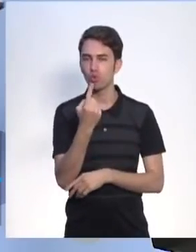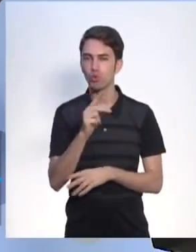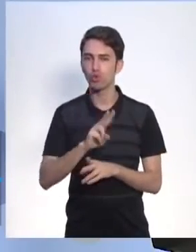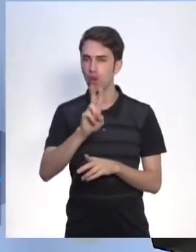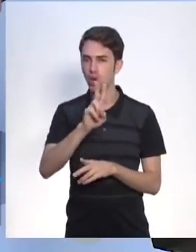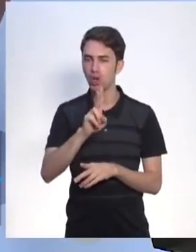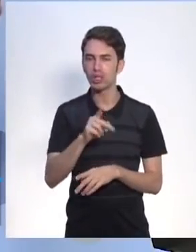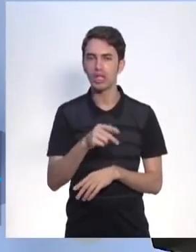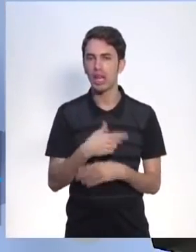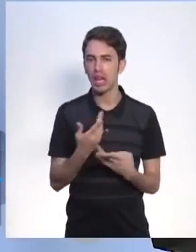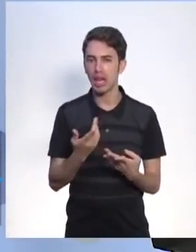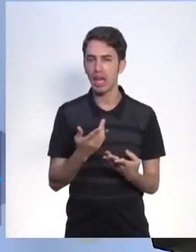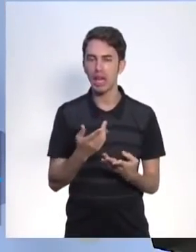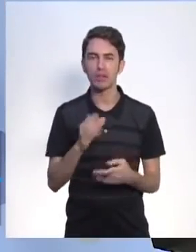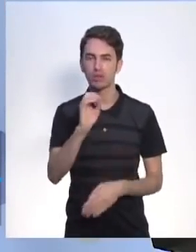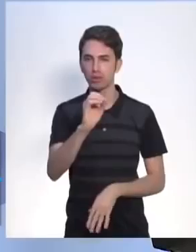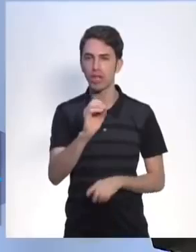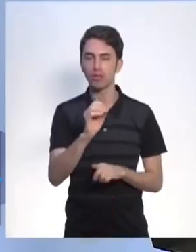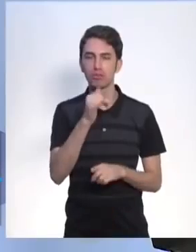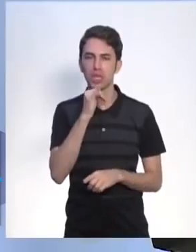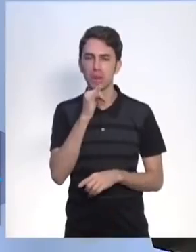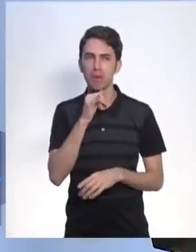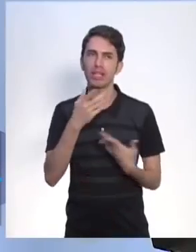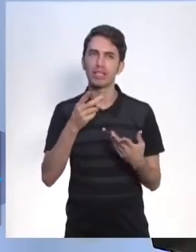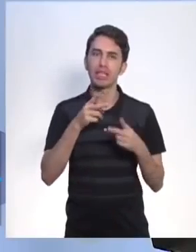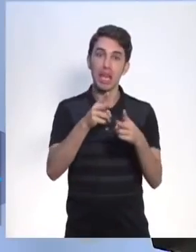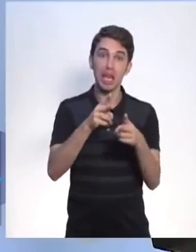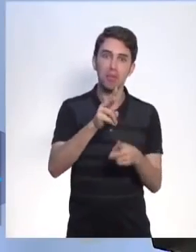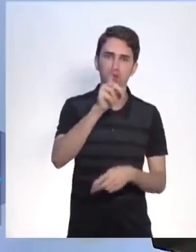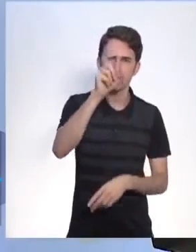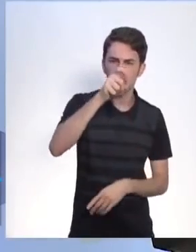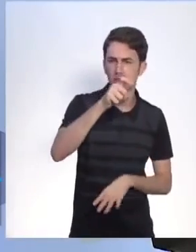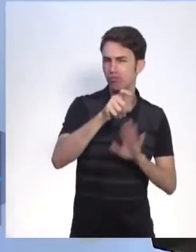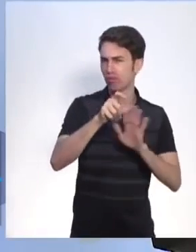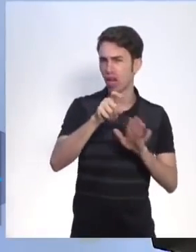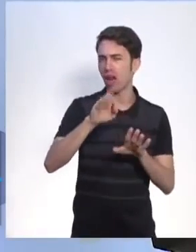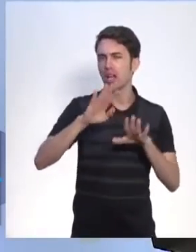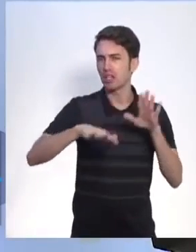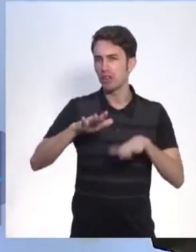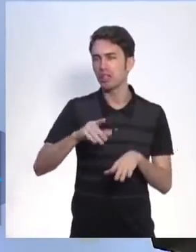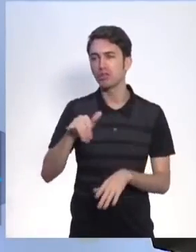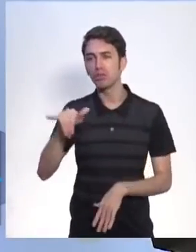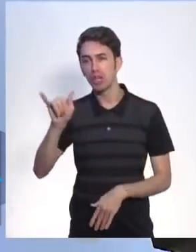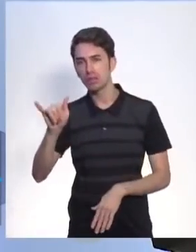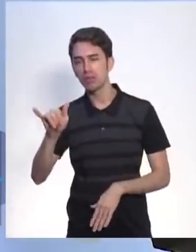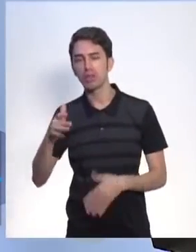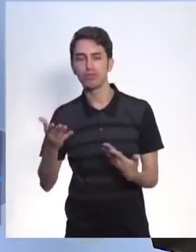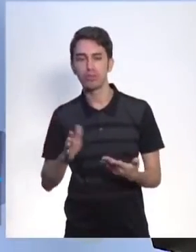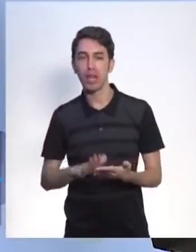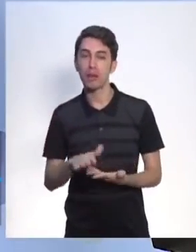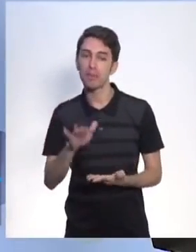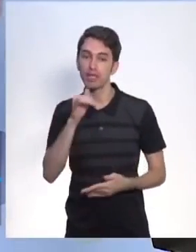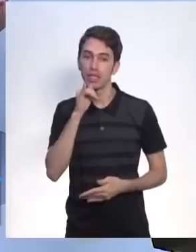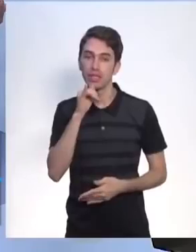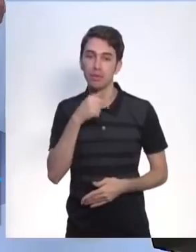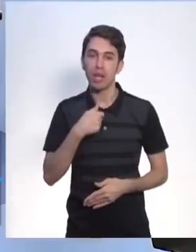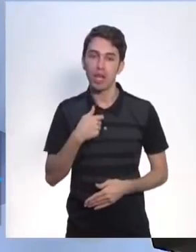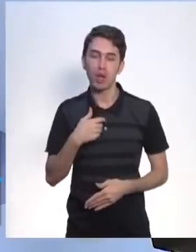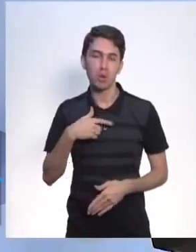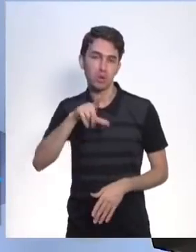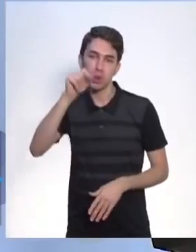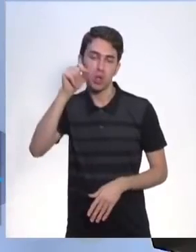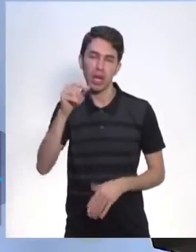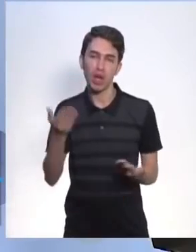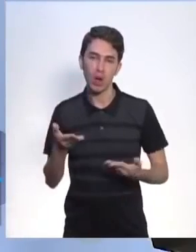Não necessariamente sempre o x, não necessariamente sempre o y, né? Nesse caso aqui eu coloquei, colocando aí o, no caso,